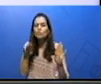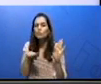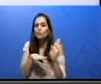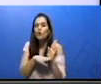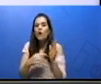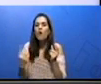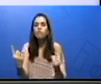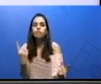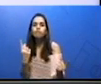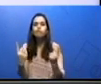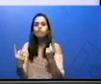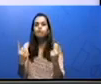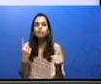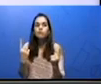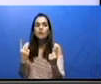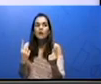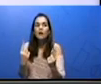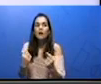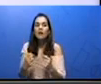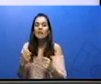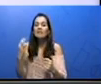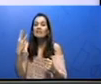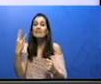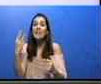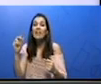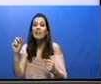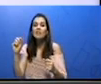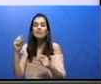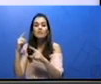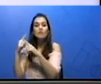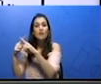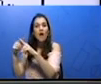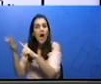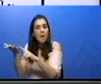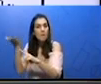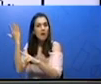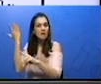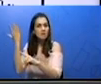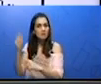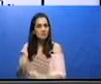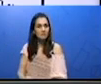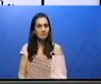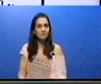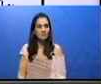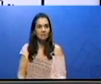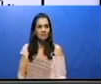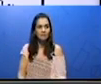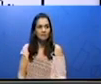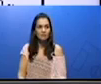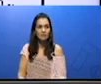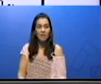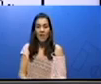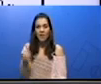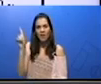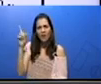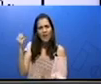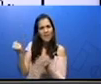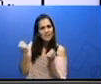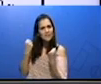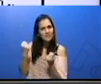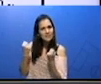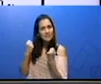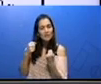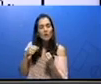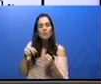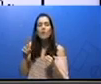primeiro, eles estão 3 vezes uma quantidade maior. Aqui nós temos um exercício onde a gente